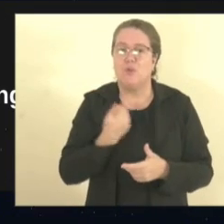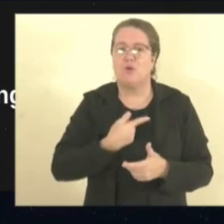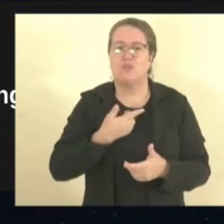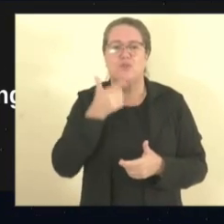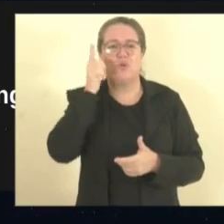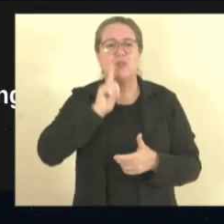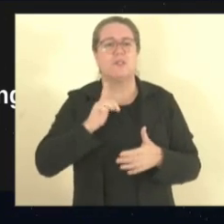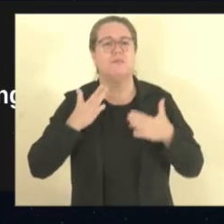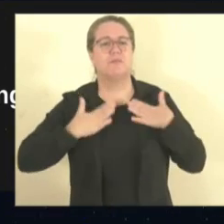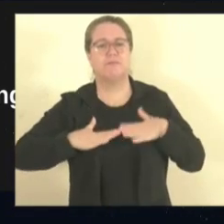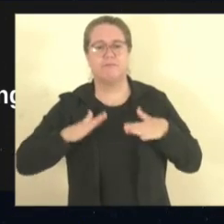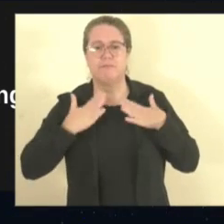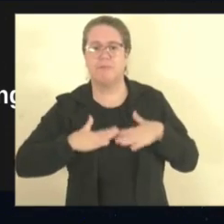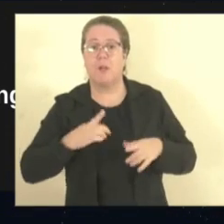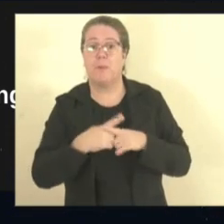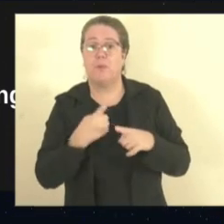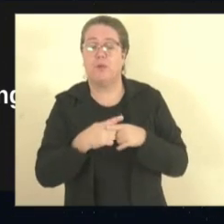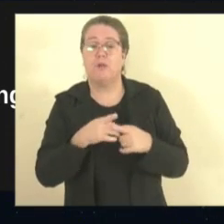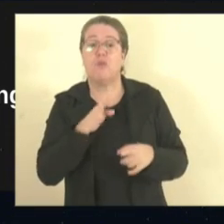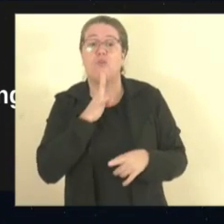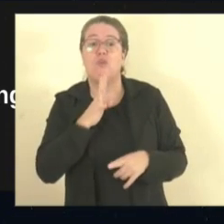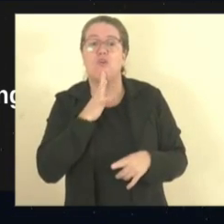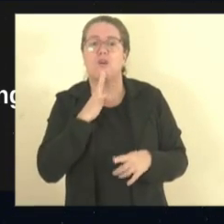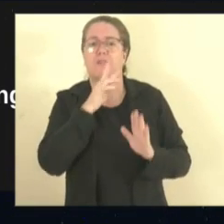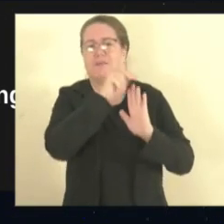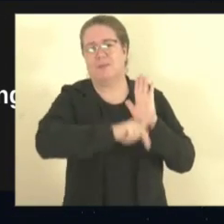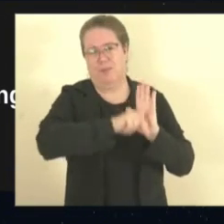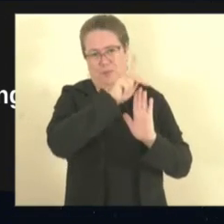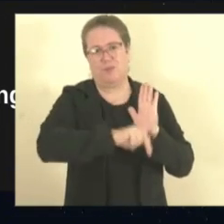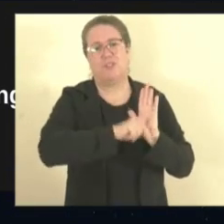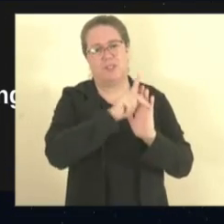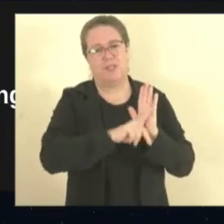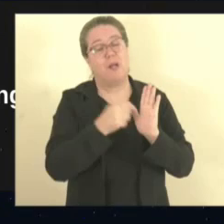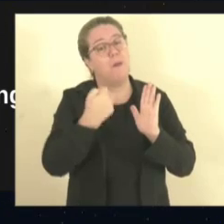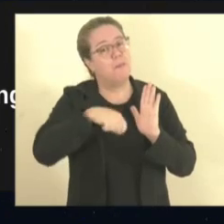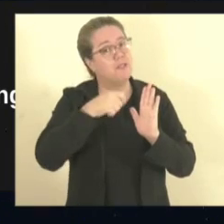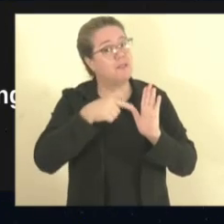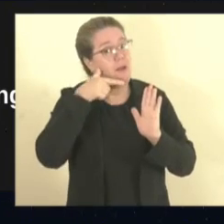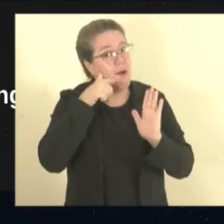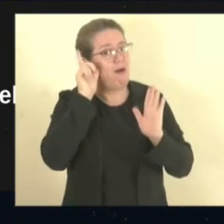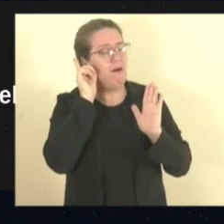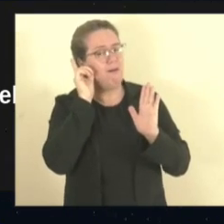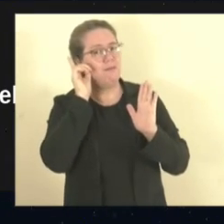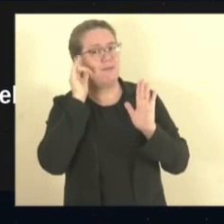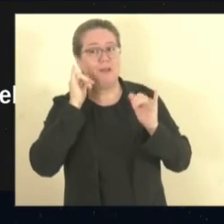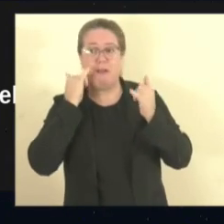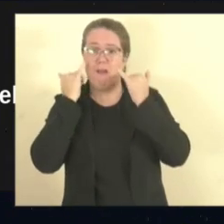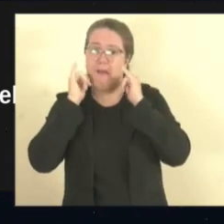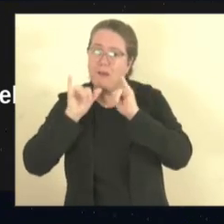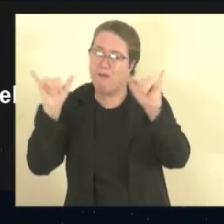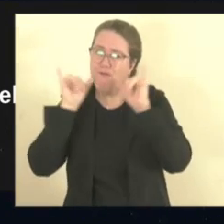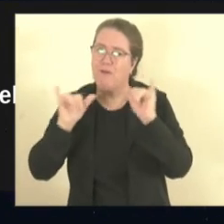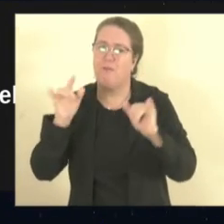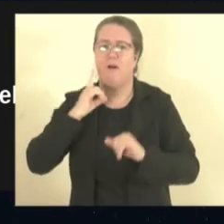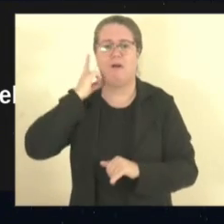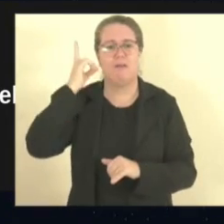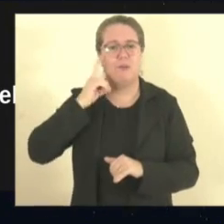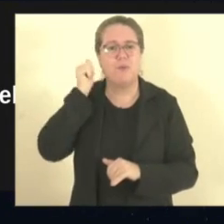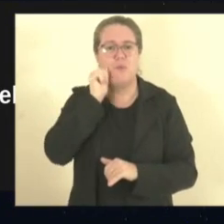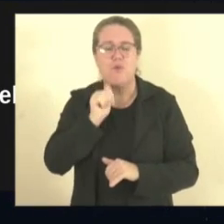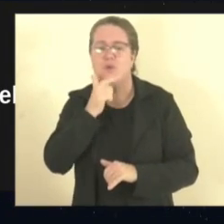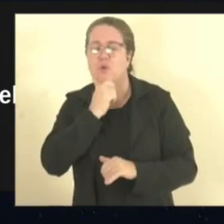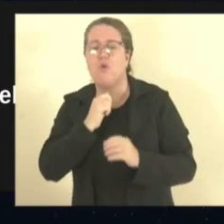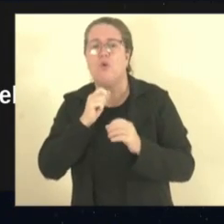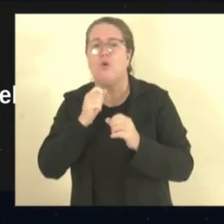os contornos serão realizados. E isso poderia ter sido feito. Então, precisa o líder do governo ter mais agilidade na